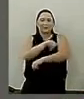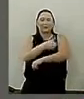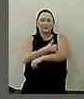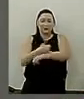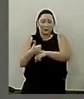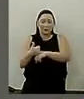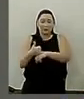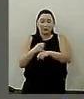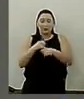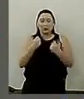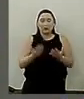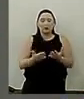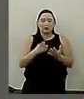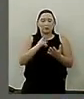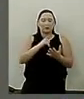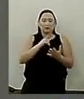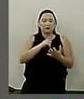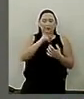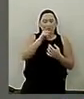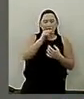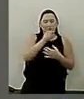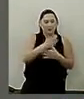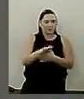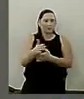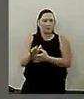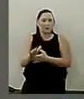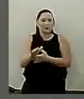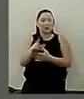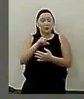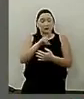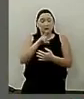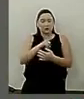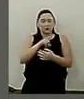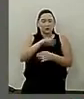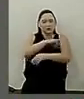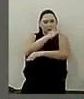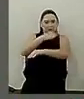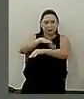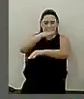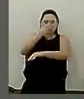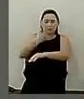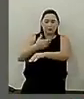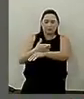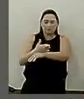Hermon e das águas que vêm das colinas de Golã.